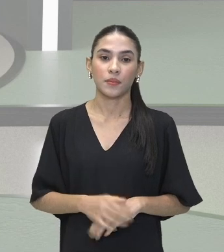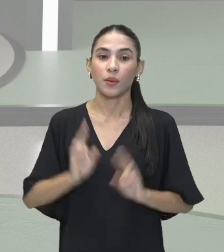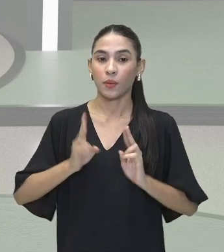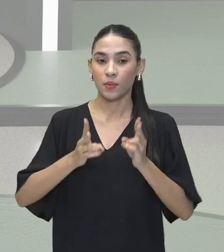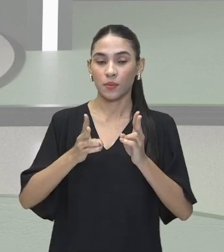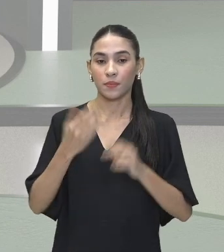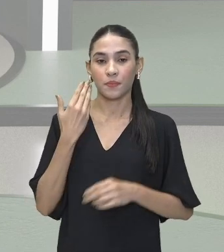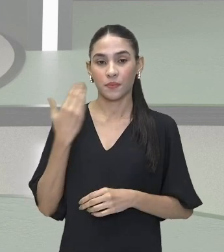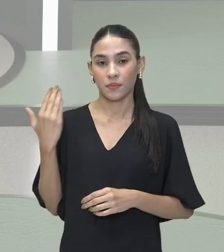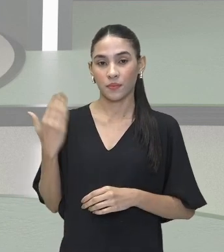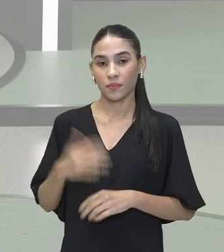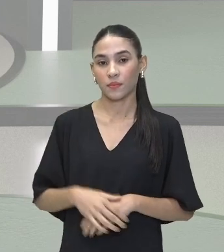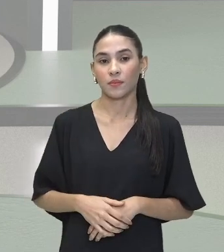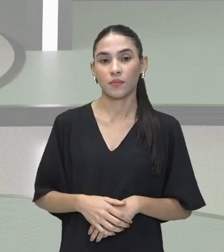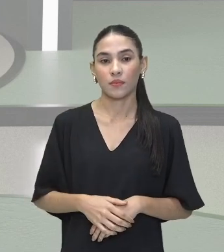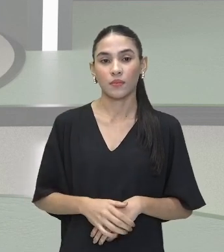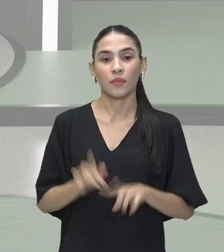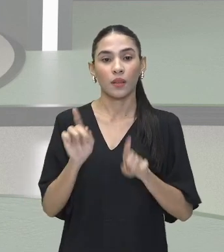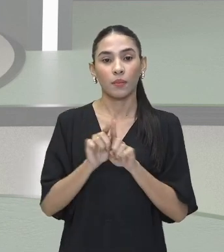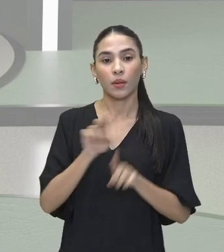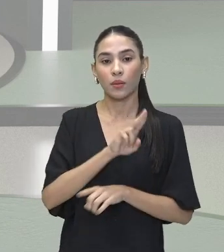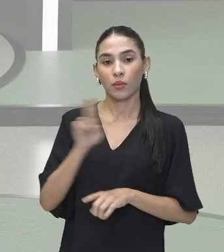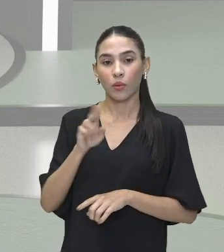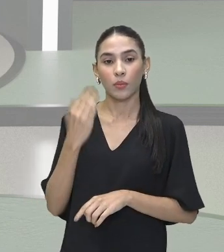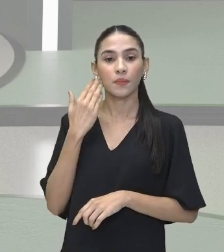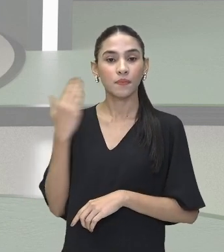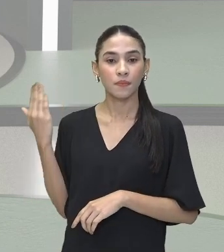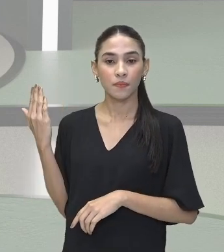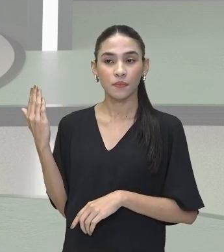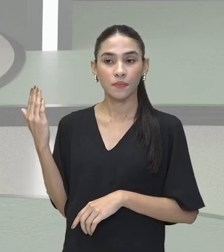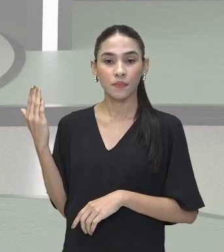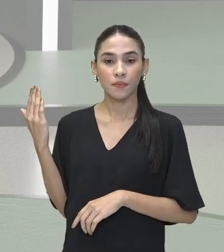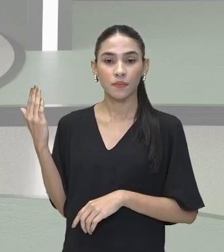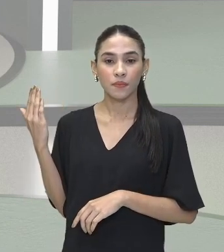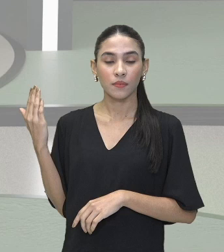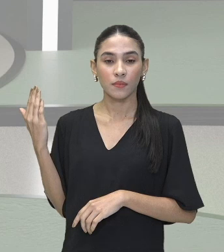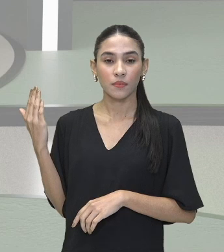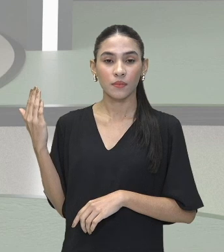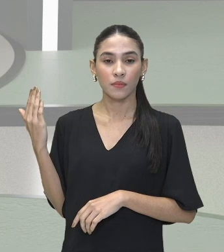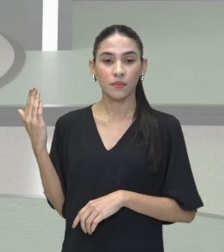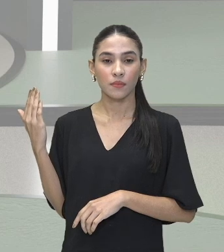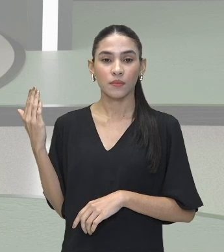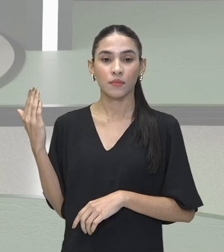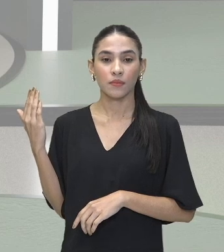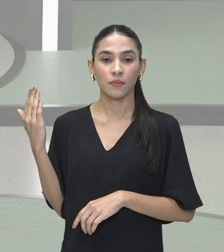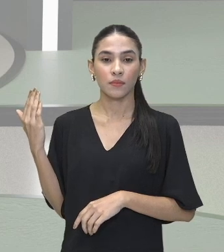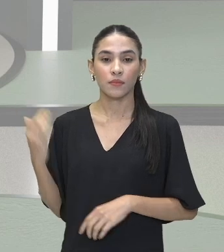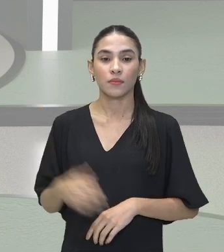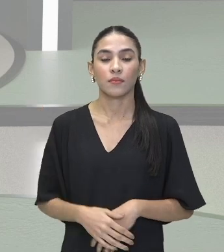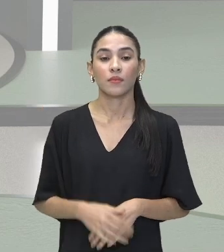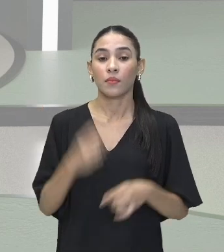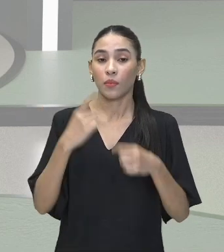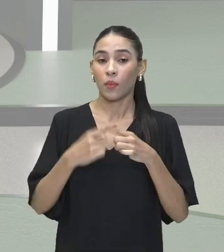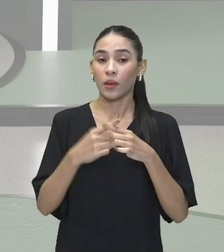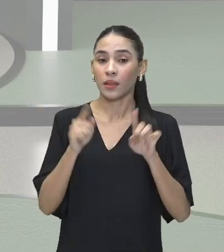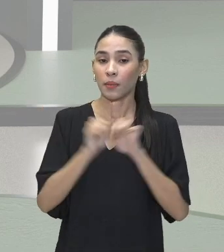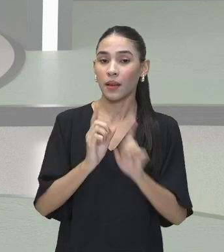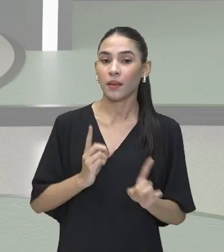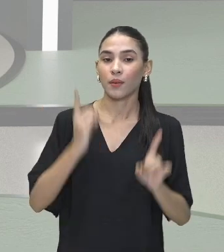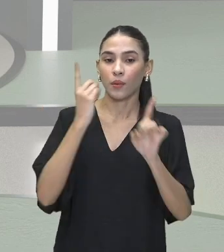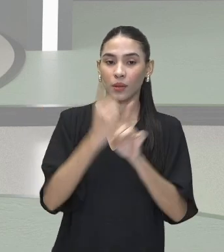Continuando aqui. Eles são chamados de cicloparafinas e hidrocarbonetos naftênicos. Por quê? Porque eles